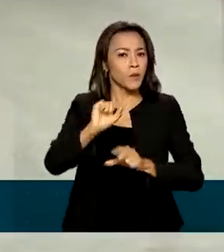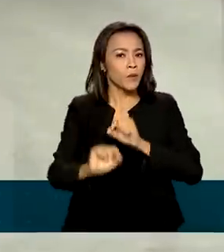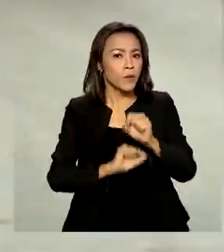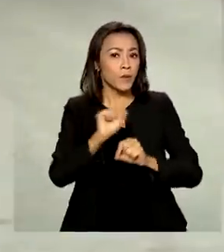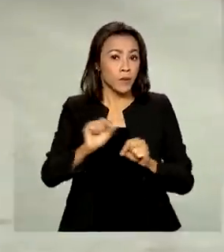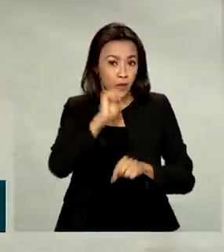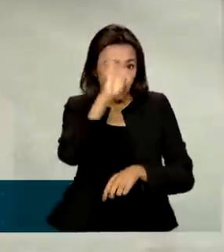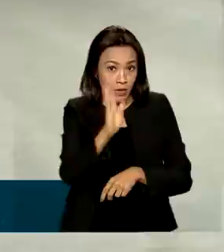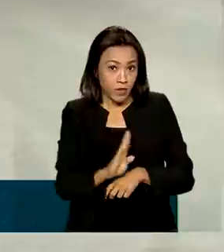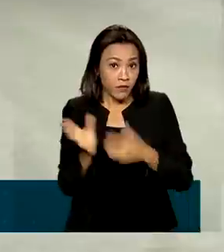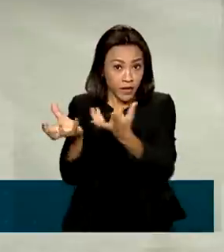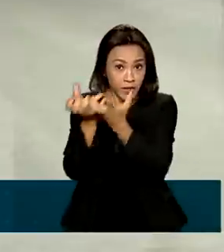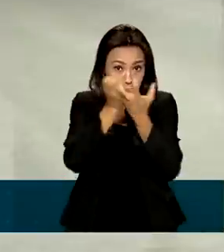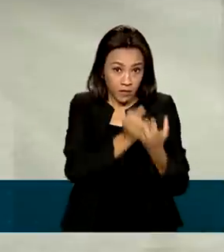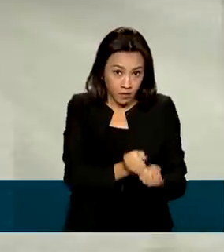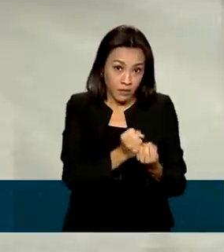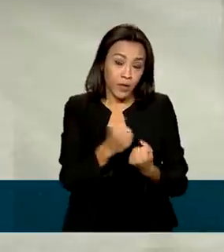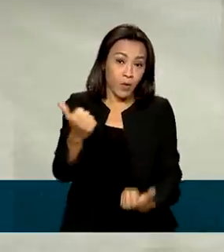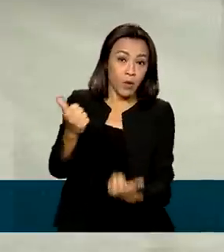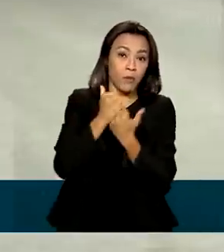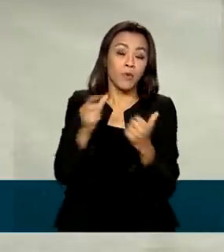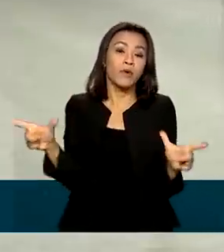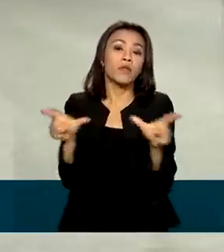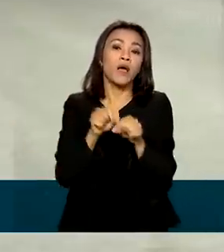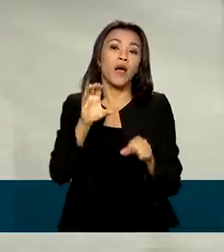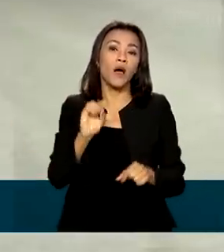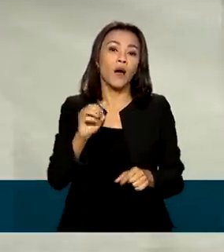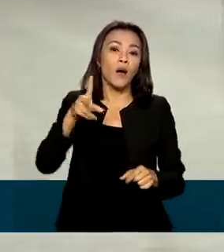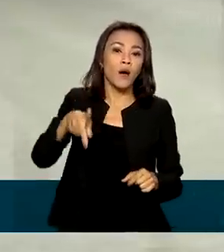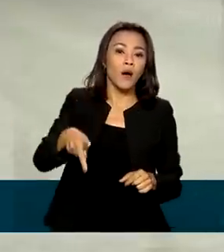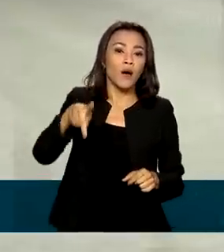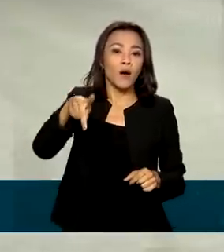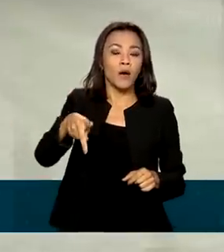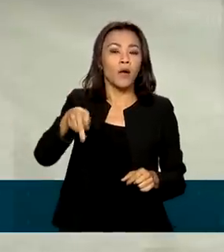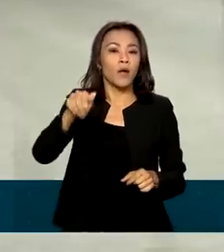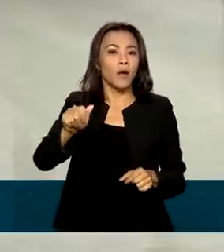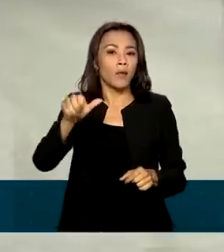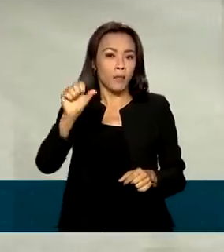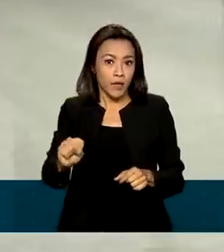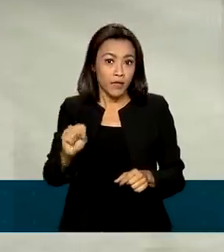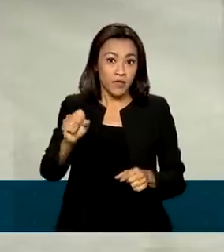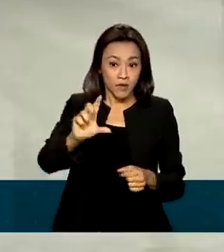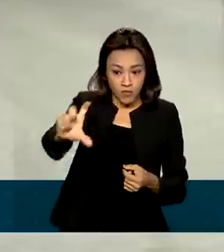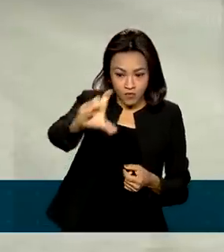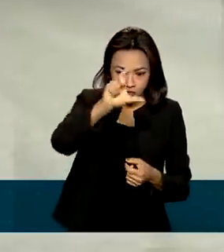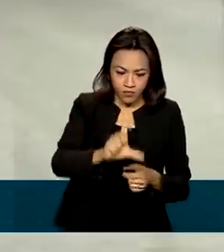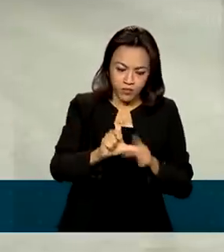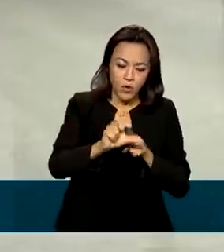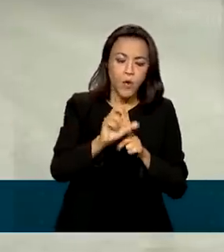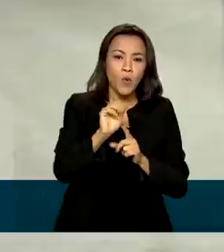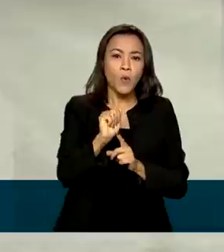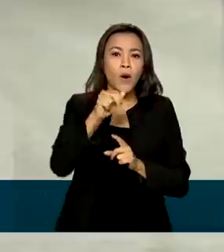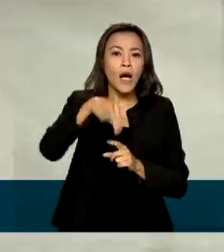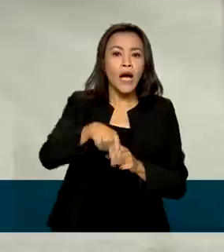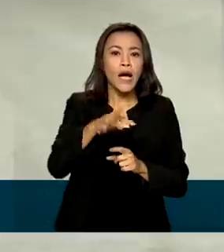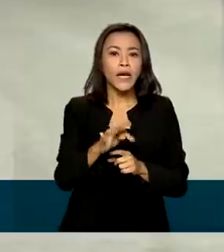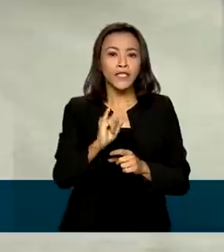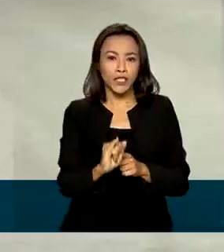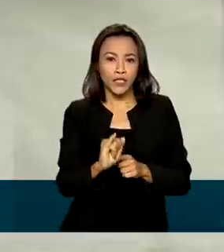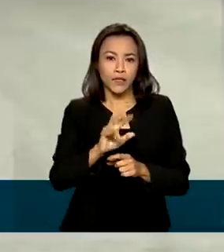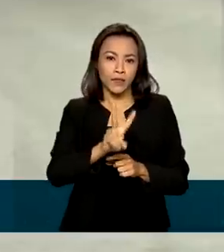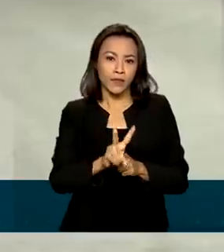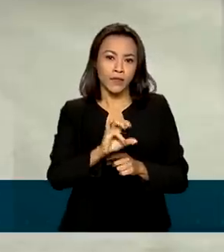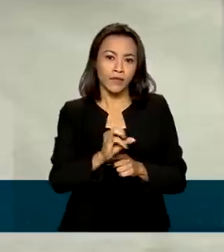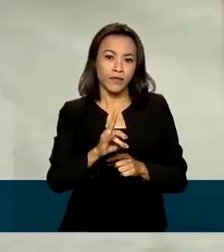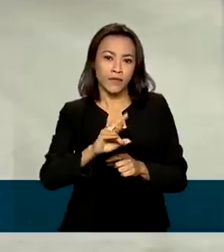vai receber por meio da opas EA organização pan-americana de saúde o antiviral tecovirimat para reforçar aí o